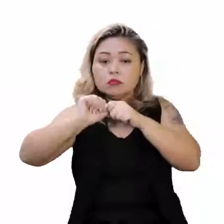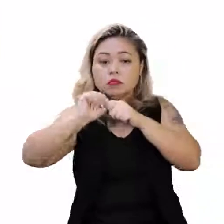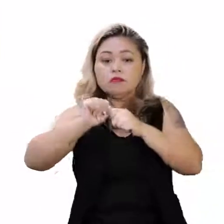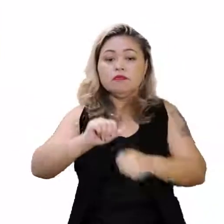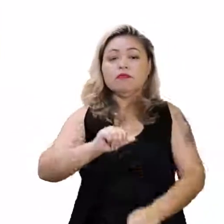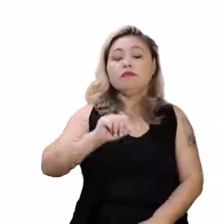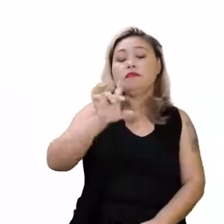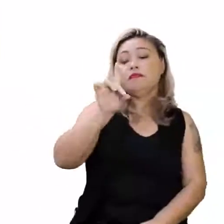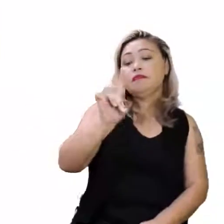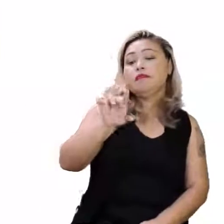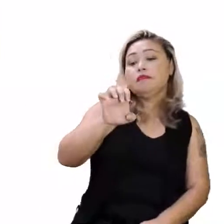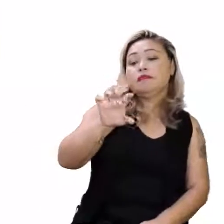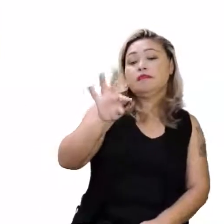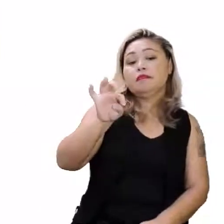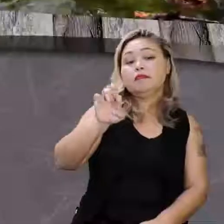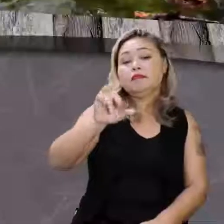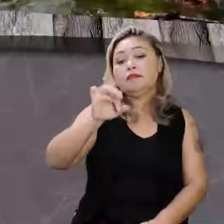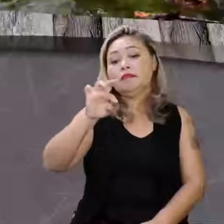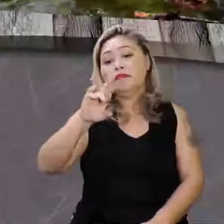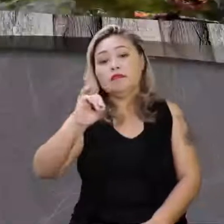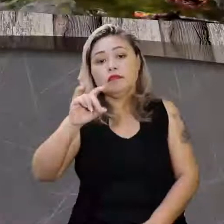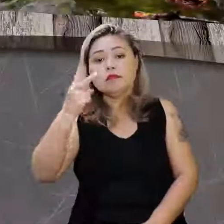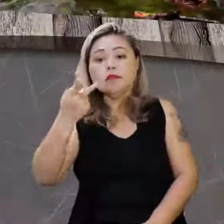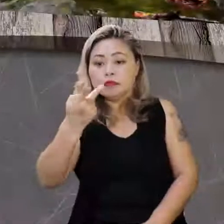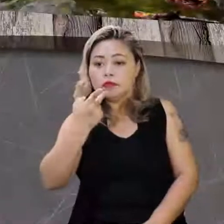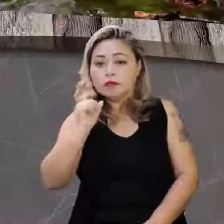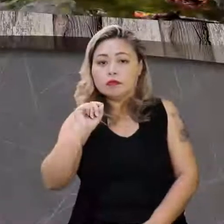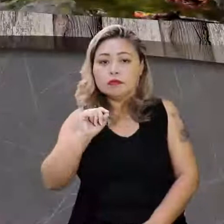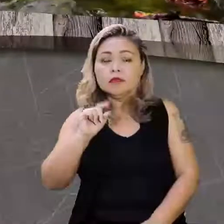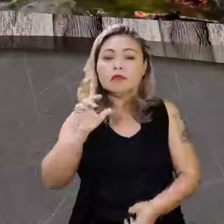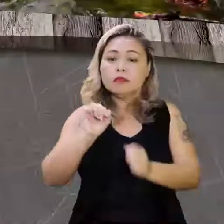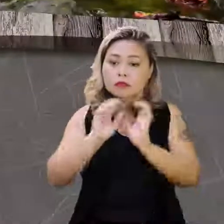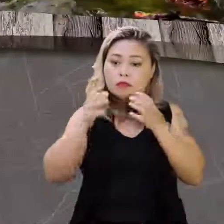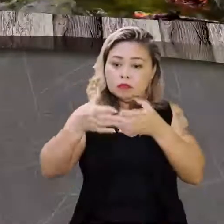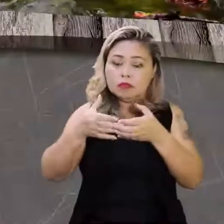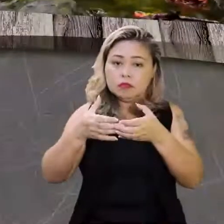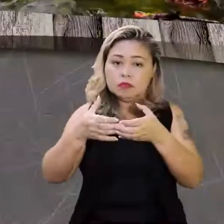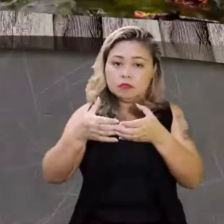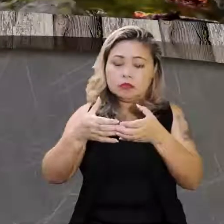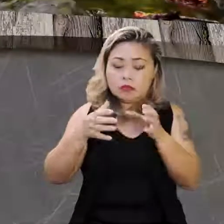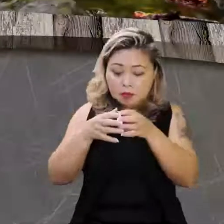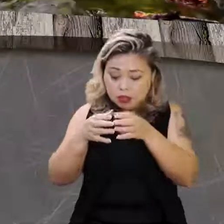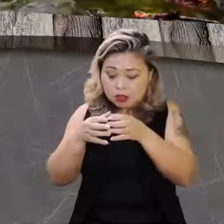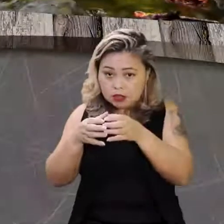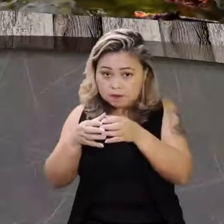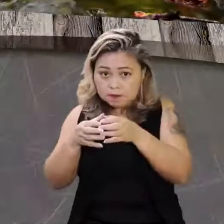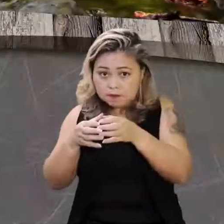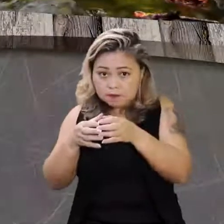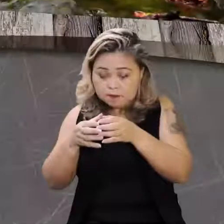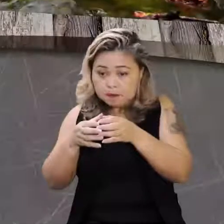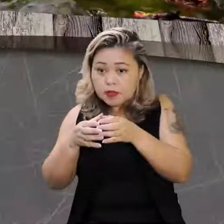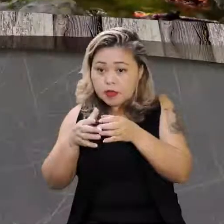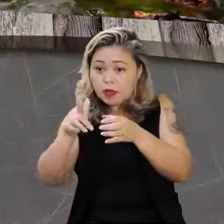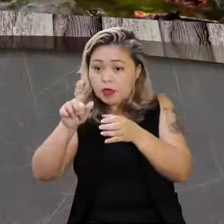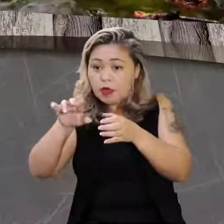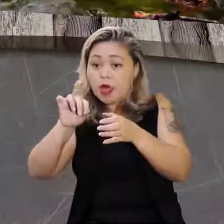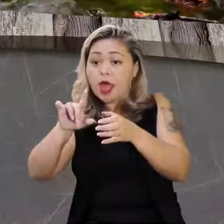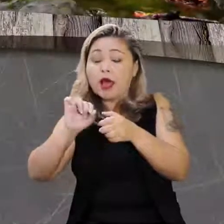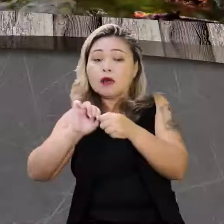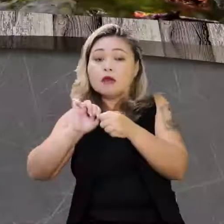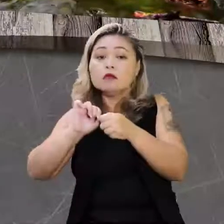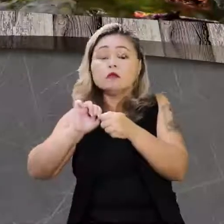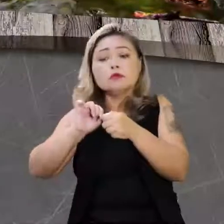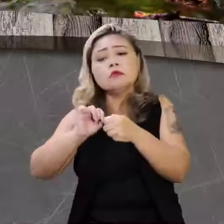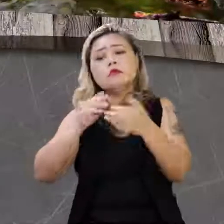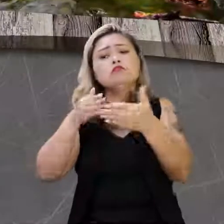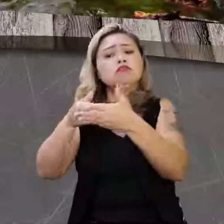genes deletérios. Lembra que eu falei que aquela população agora, pequenininha, o gargalo vai fazer com que ele